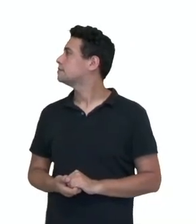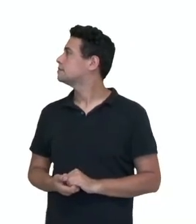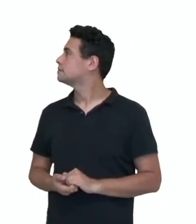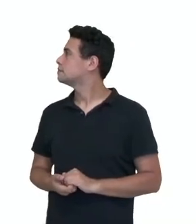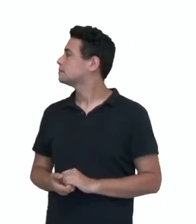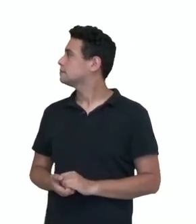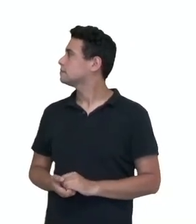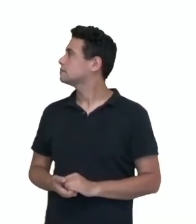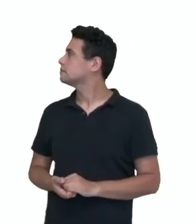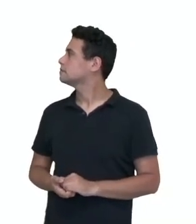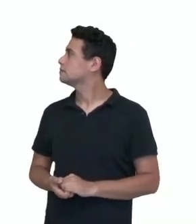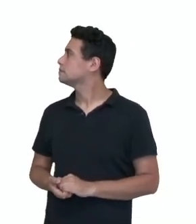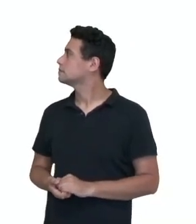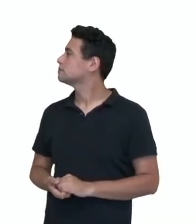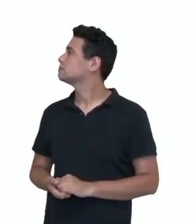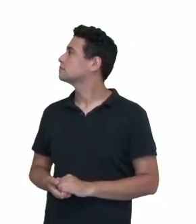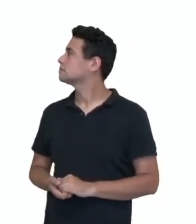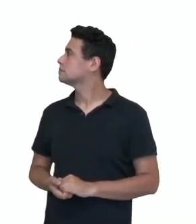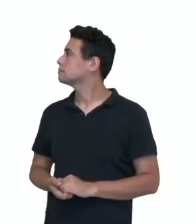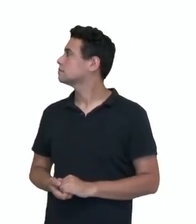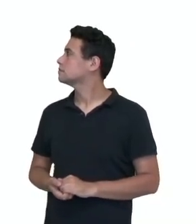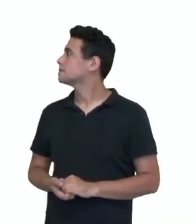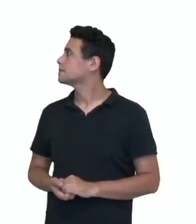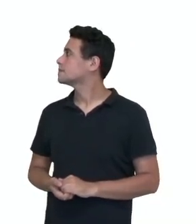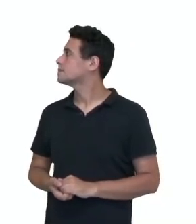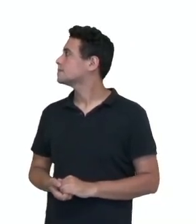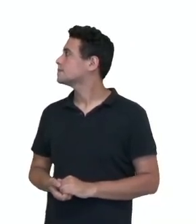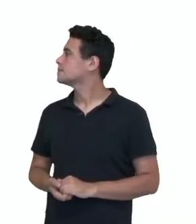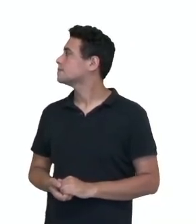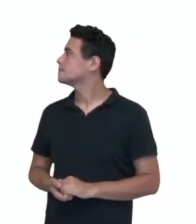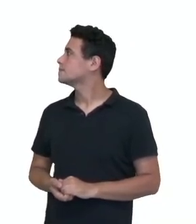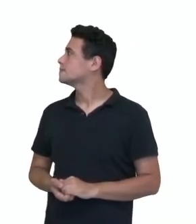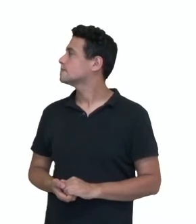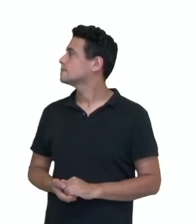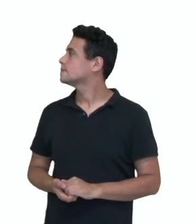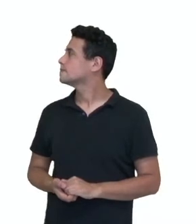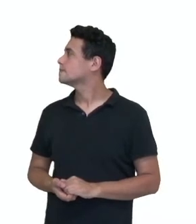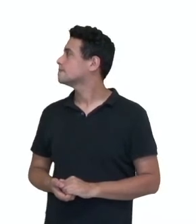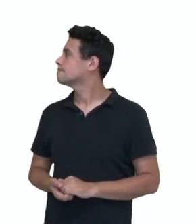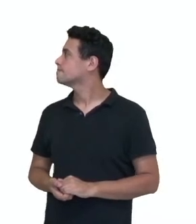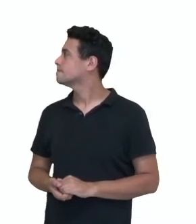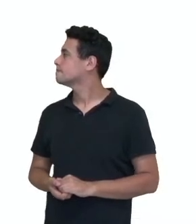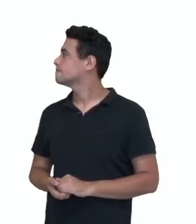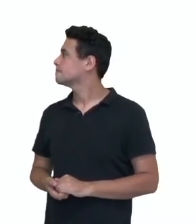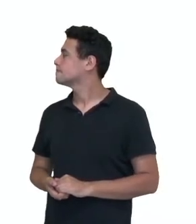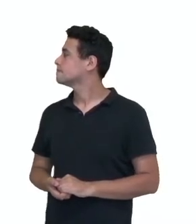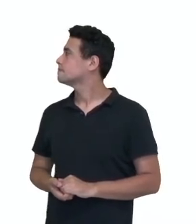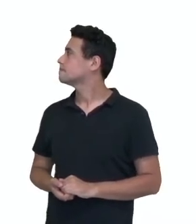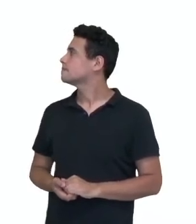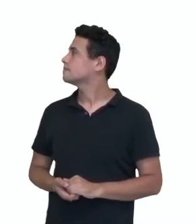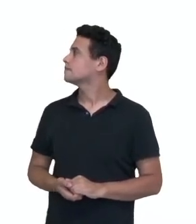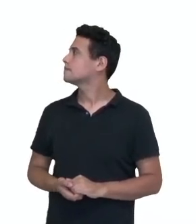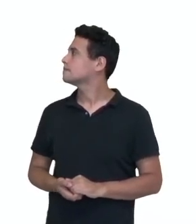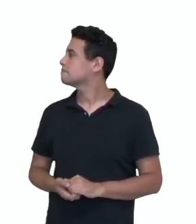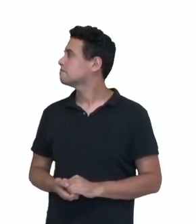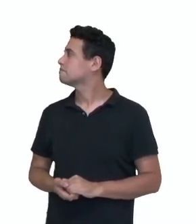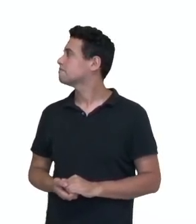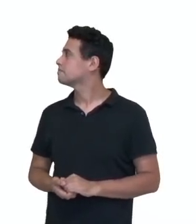ha granizado, pretérito indefinido, granizó. Lloviznar,